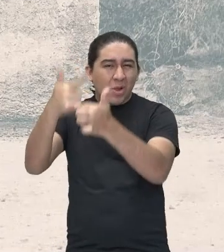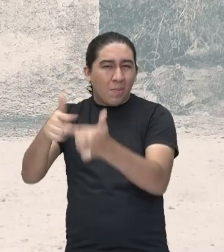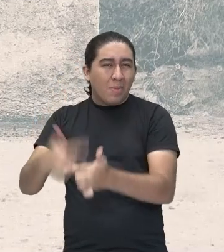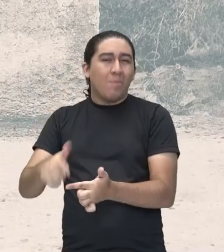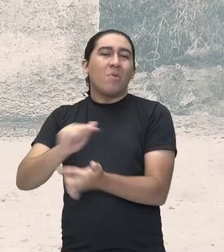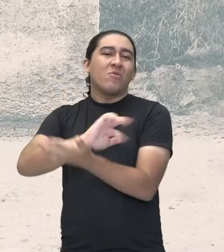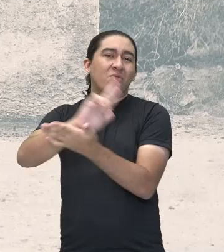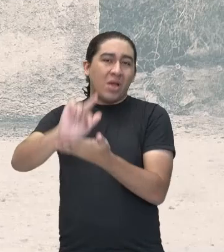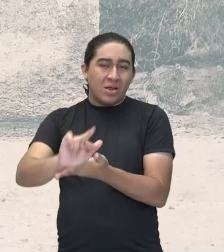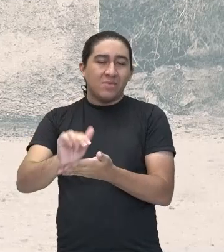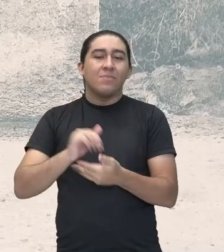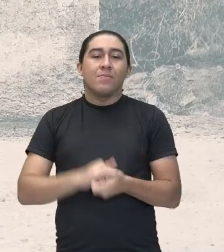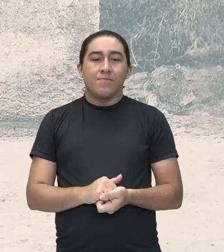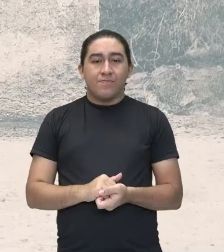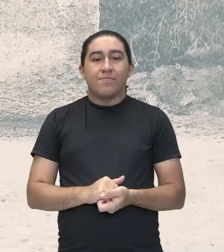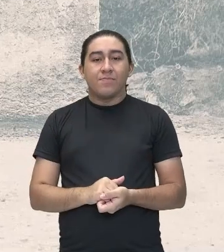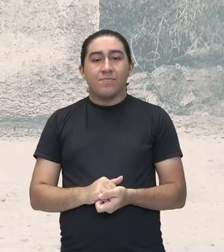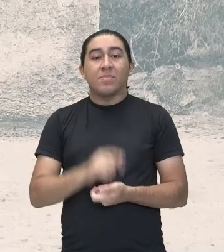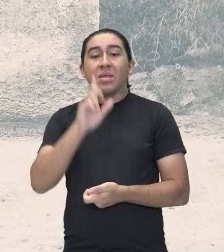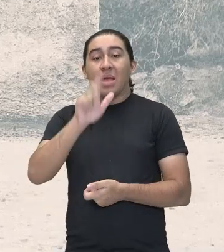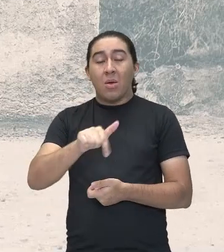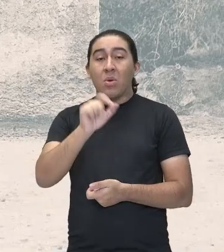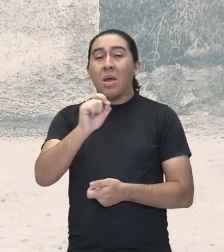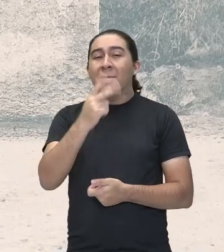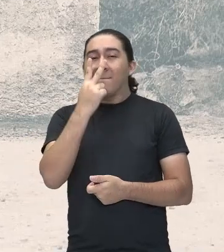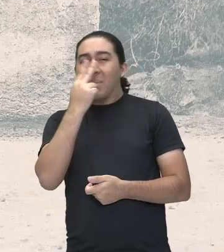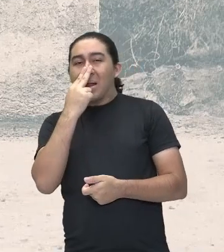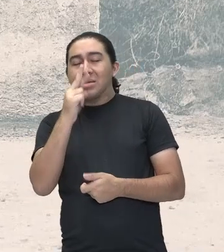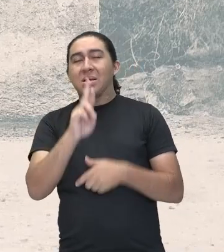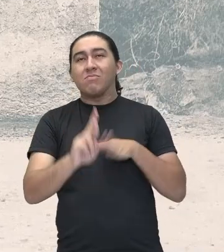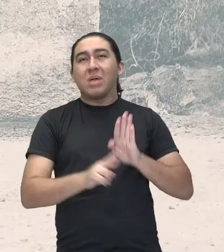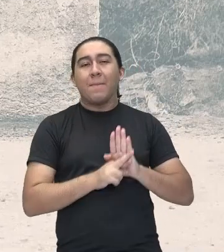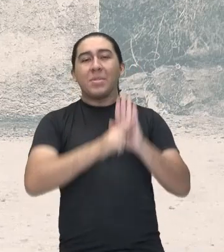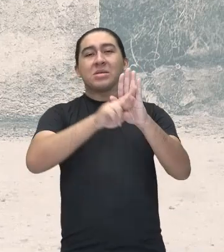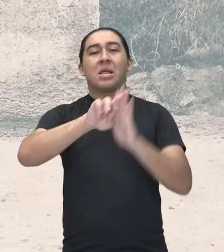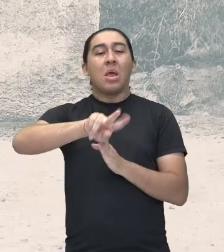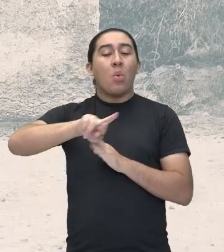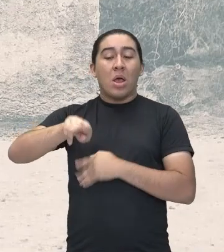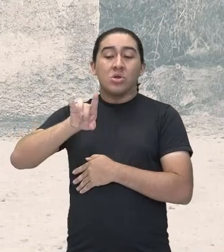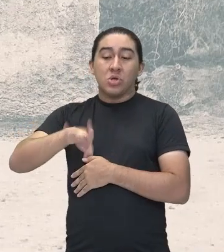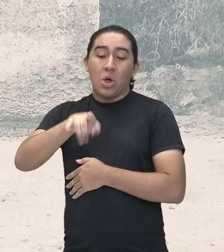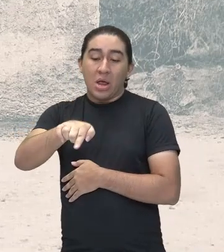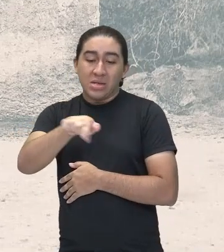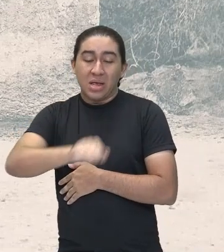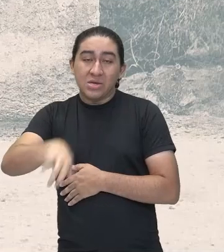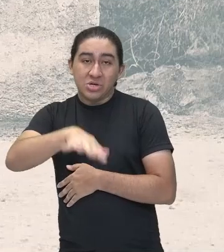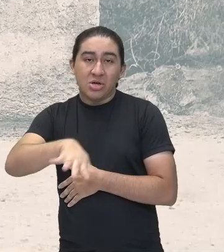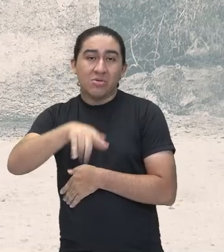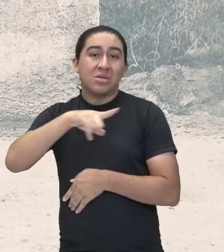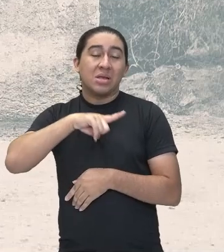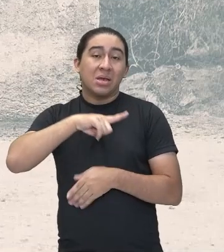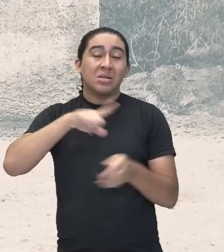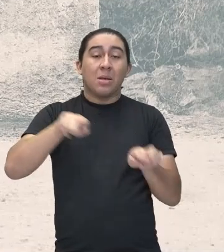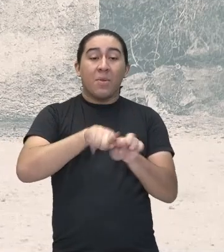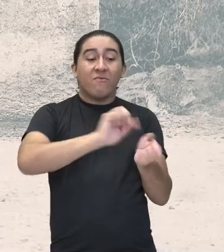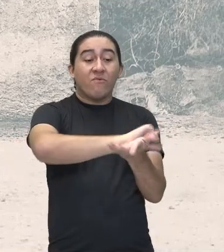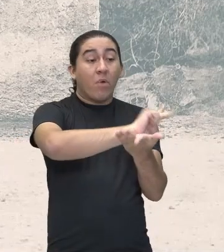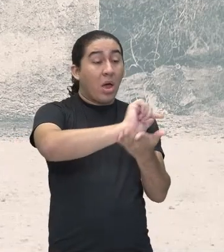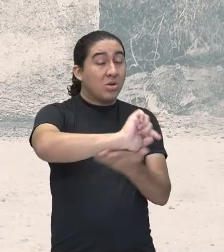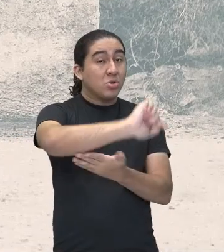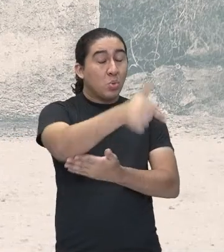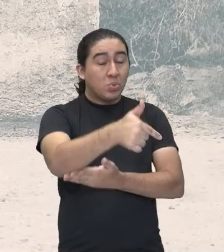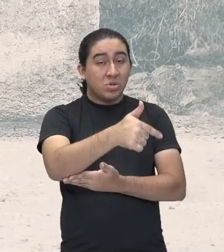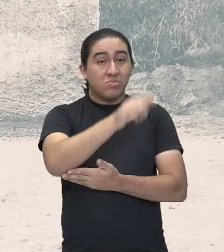acaba servindo como um espelho, né? Representa não apenas aquela região, mas diversas outras regiões do país.